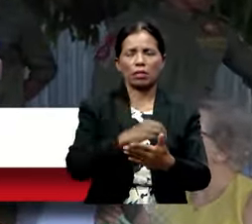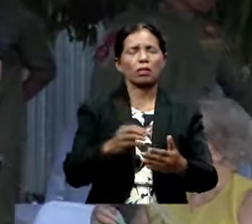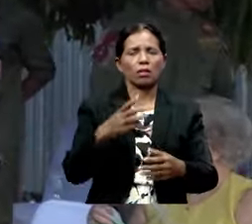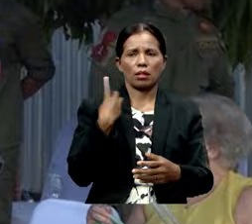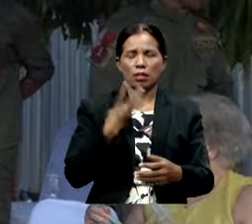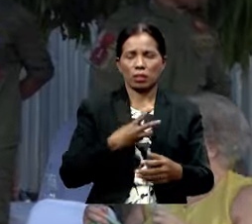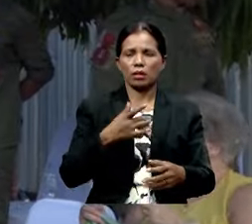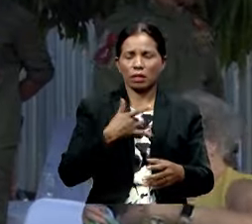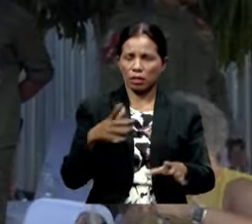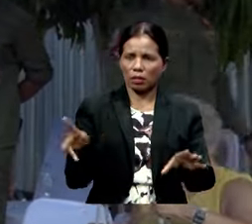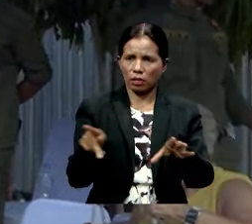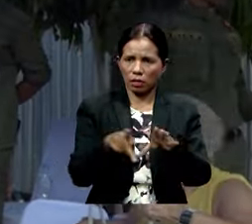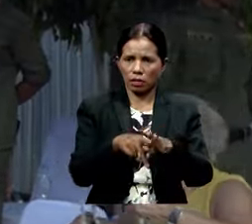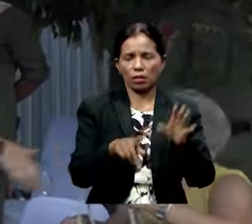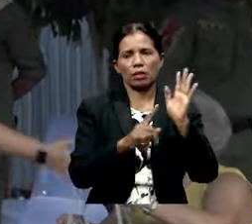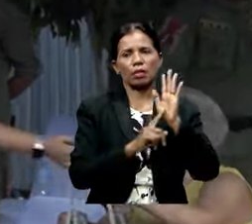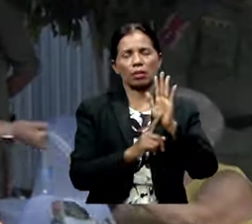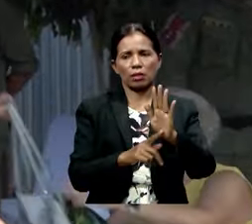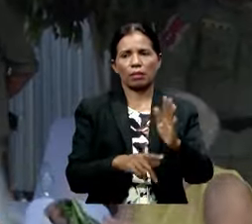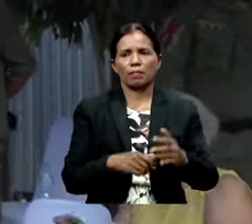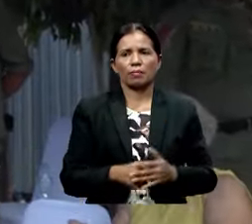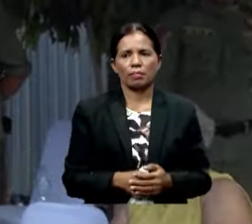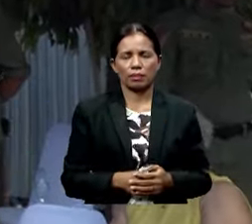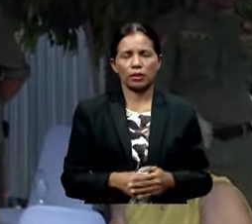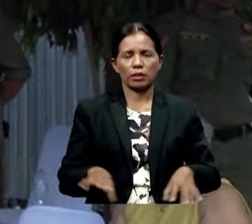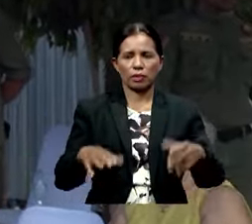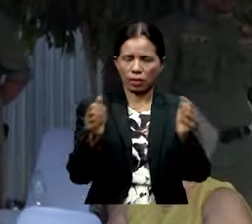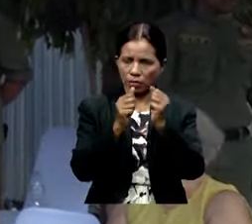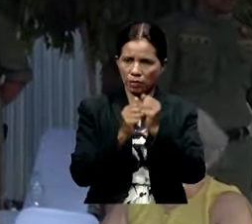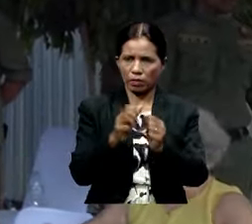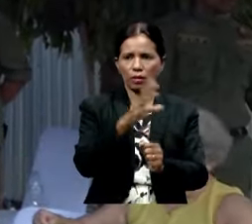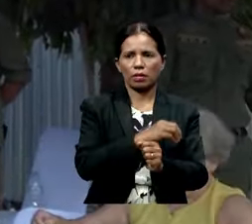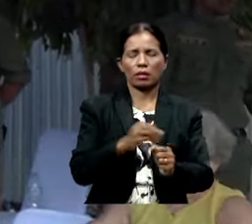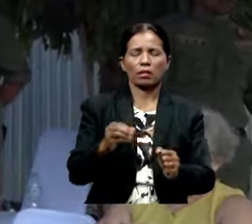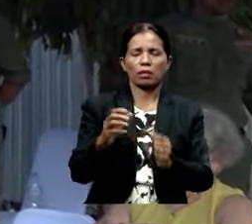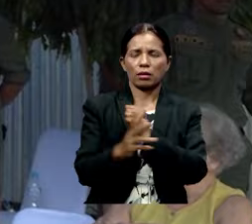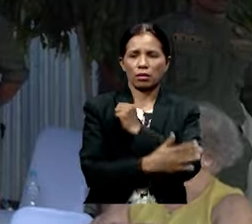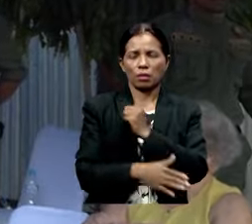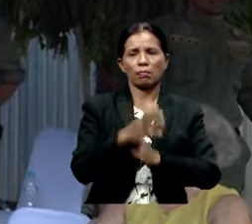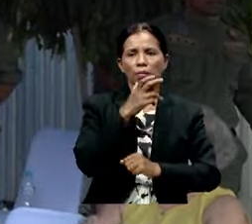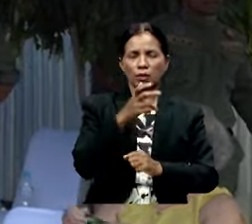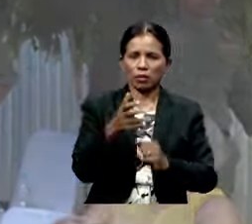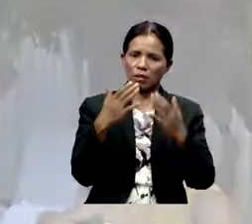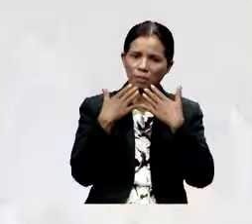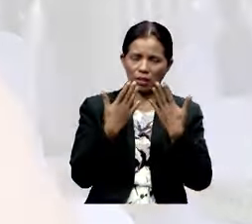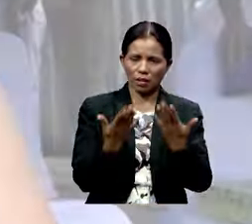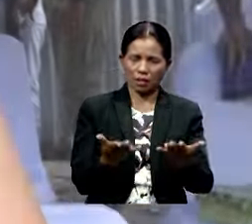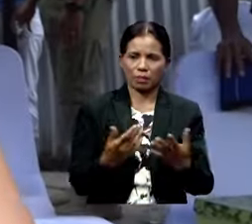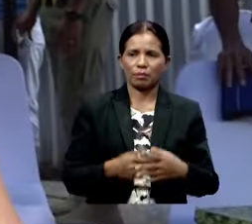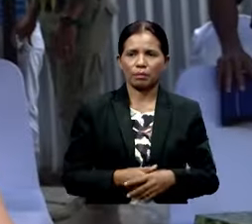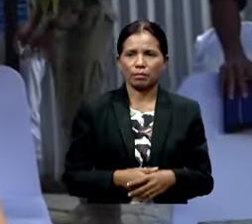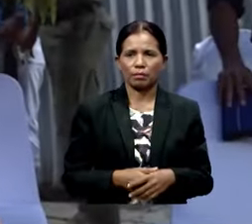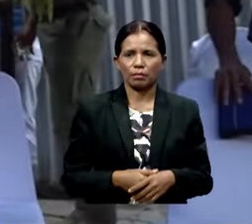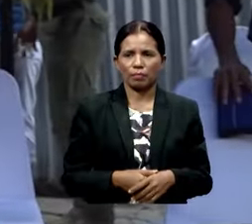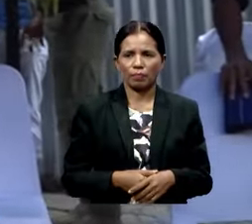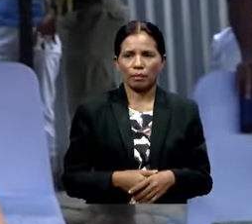uma participação simbólica com os vários projetos da cooperação portuguesa. Muito obrigada e parabéns pela iniciativa. Gostei muito,